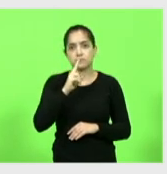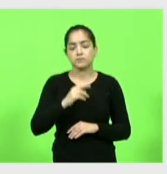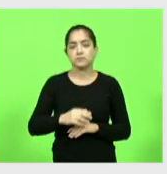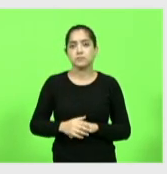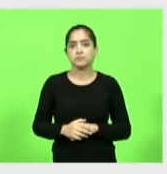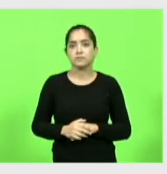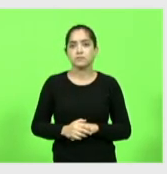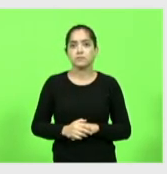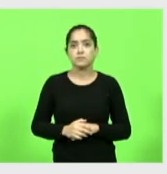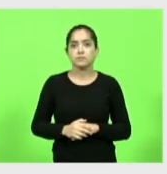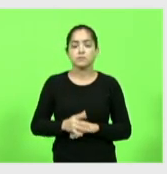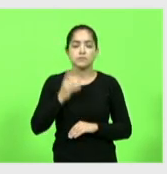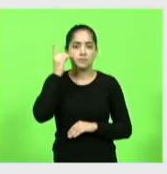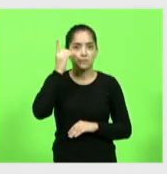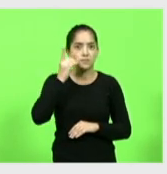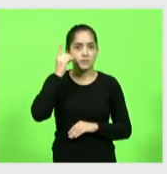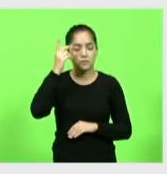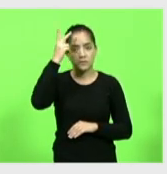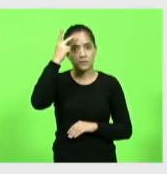Como vota a deputada Paulinha?